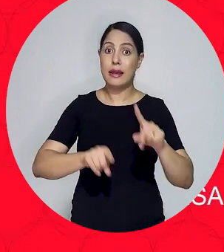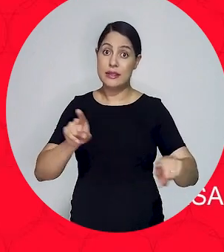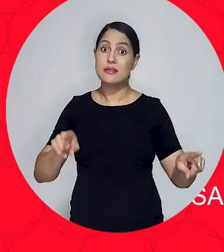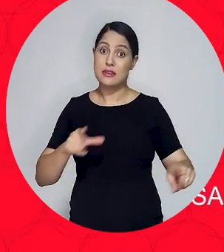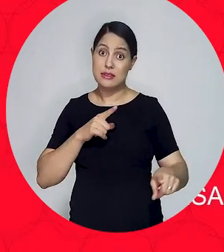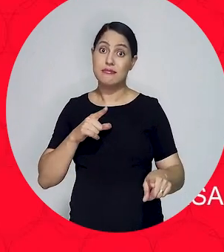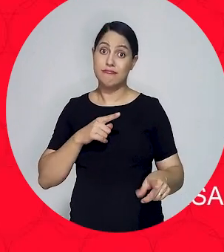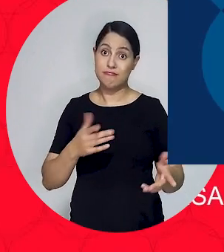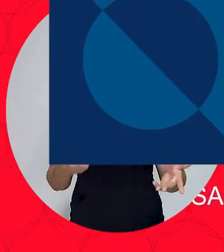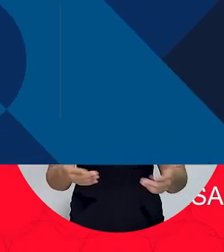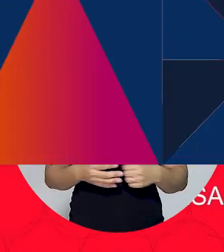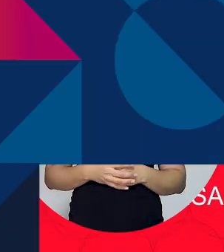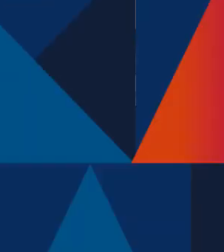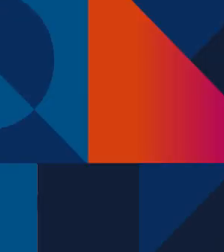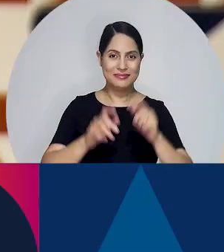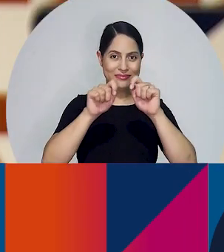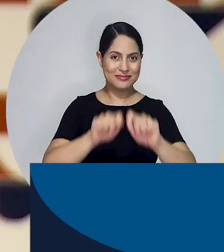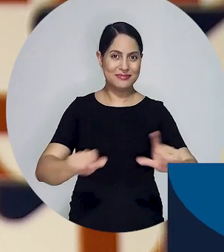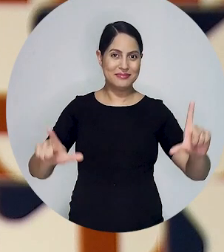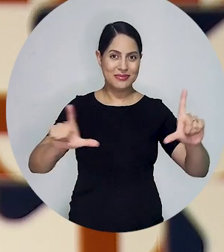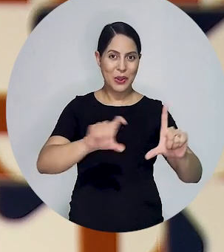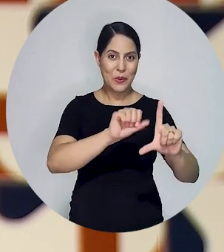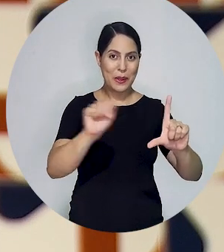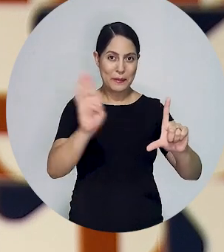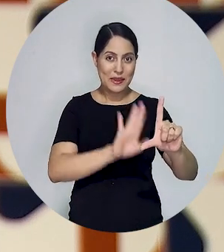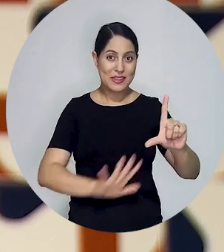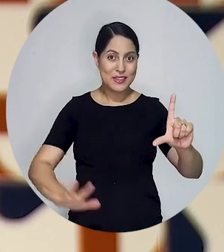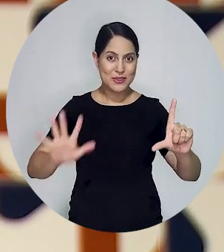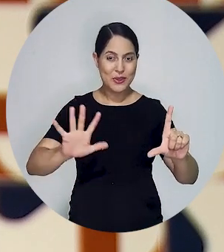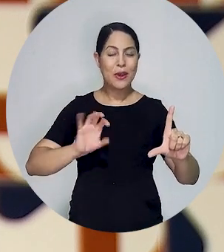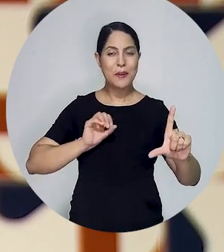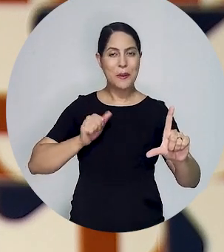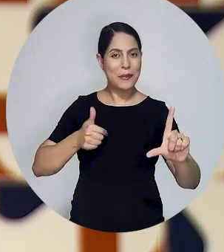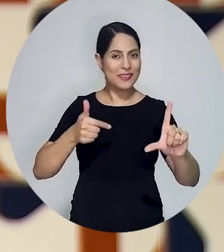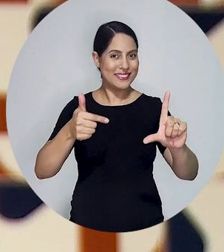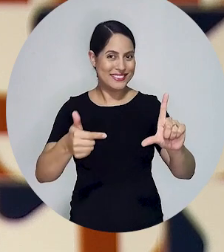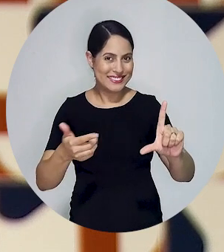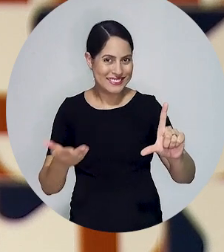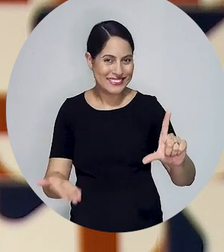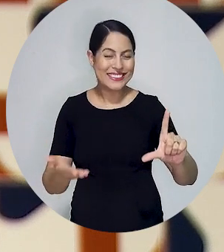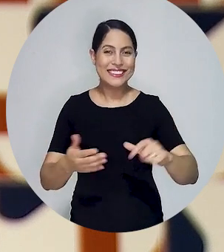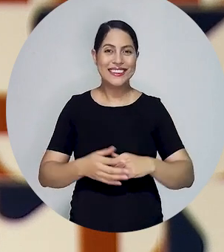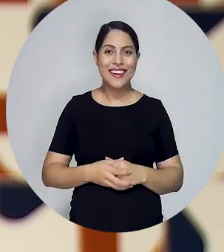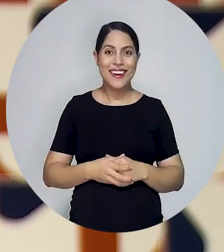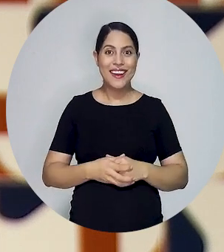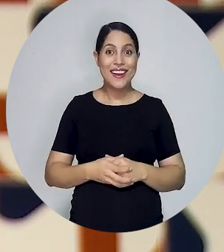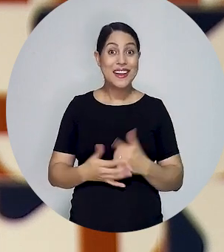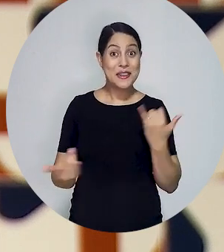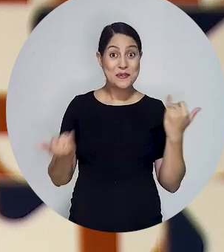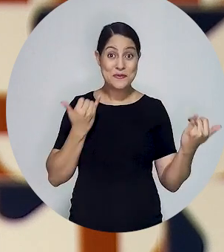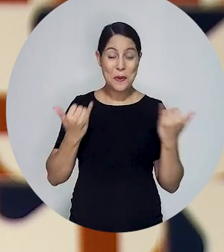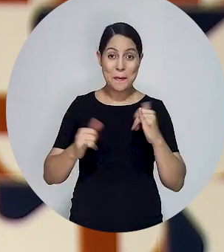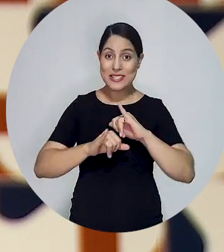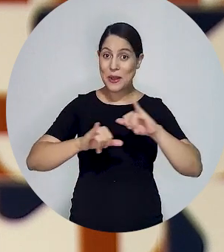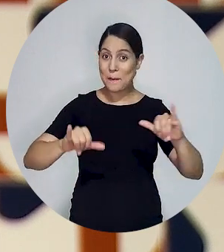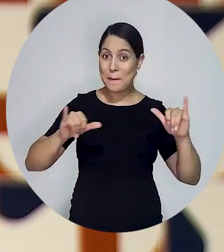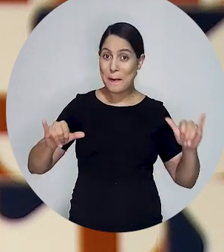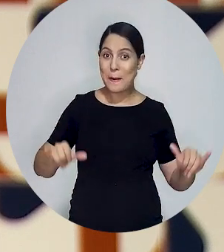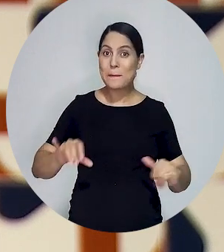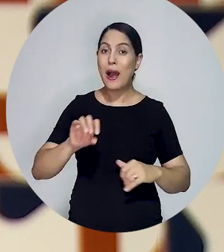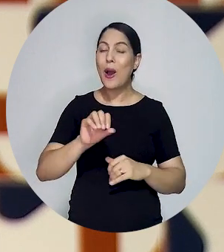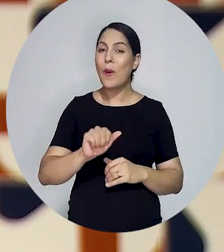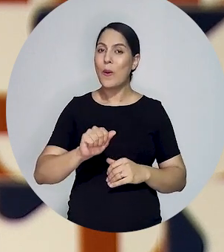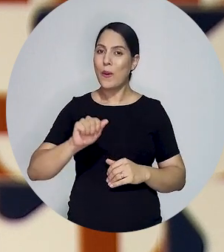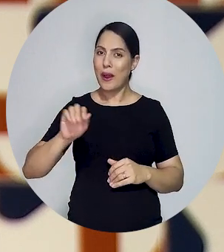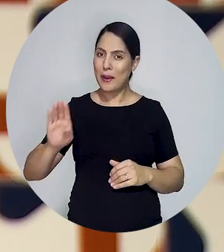implicam com outras. Este programa é mais uma produção da Ordem dos Advogados do Brasil. Aqui você fica por